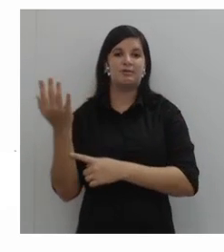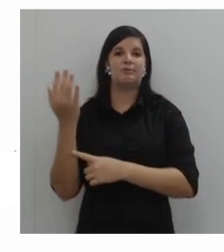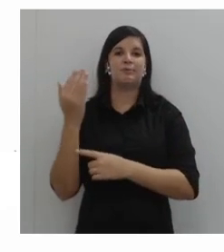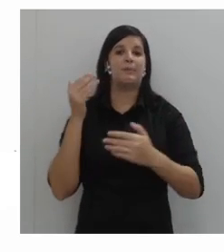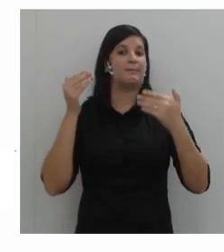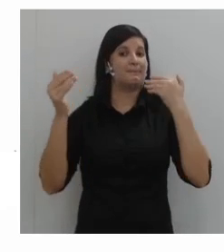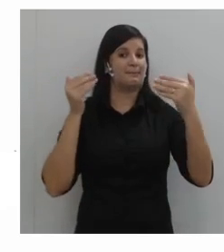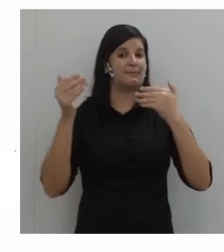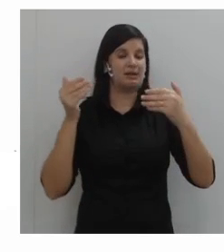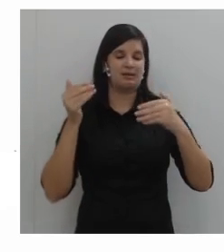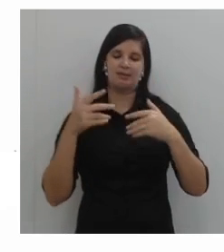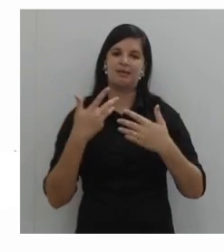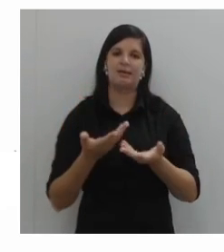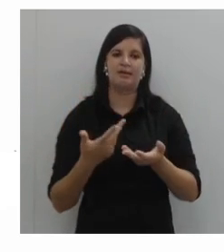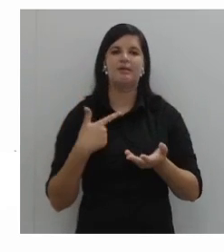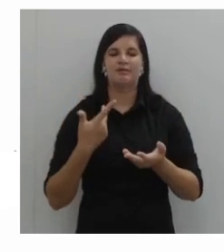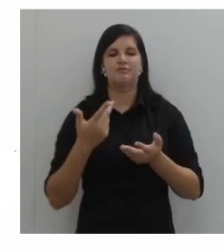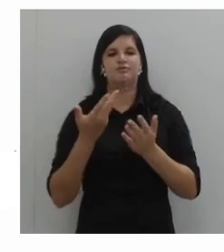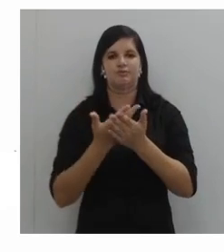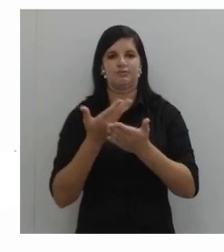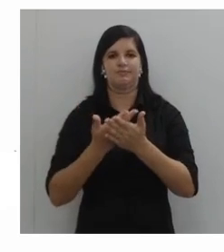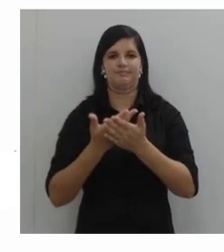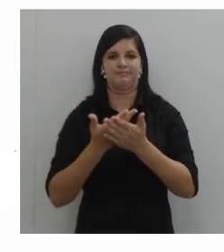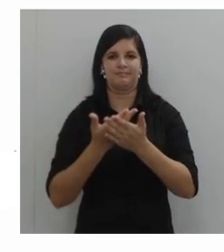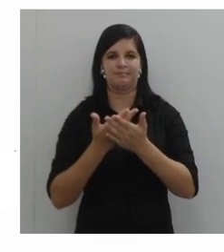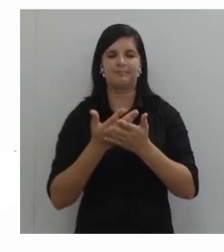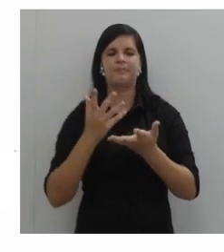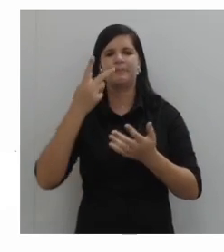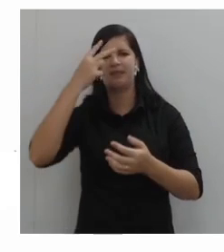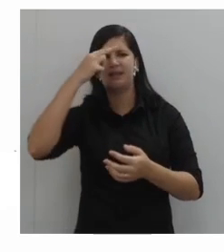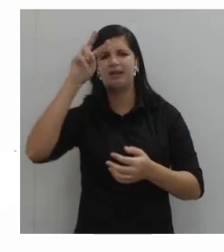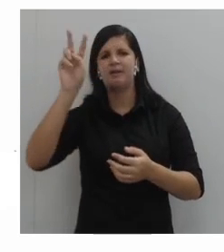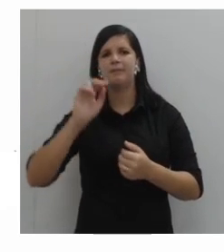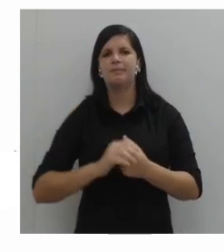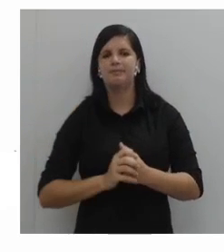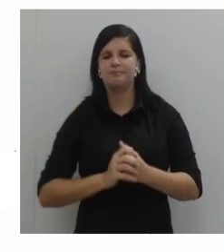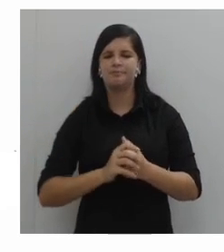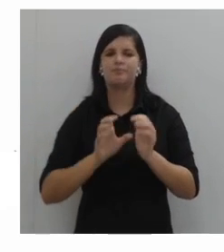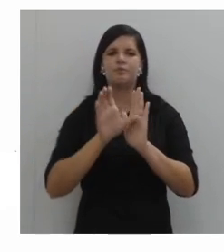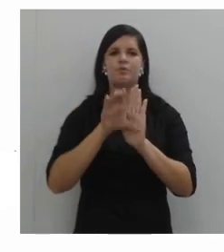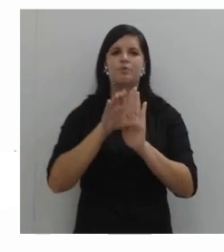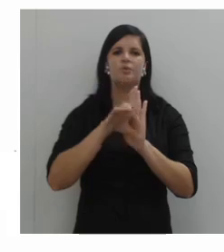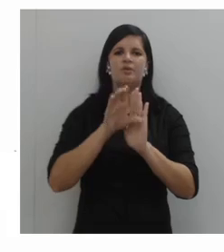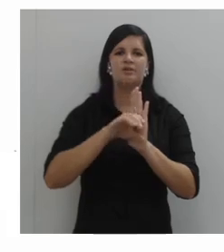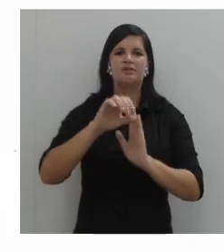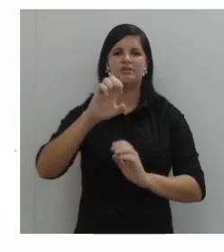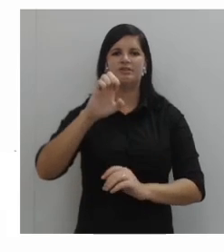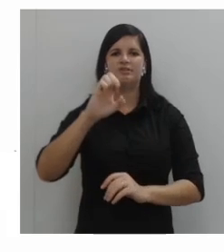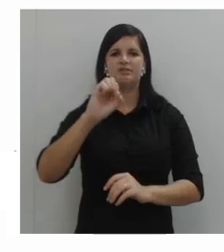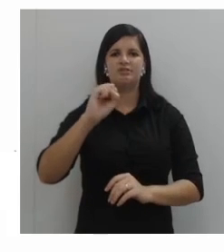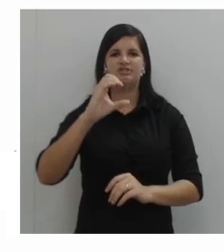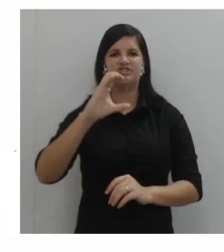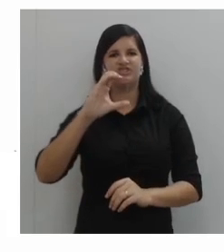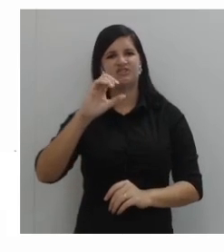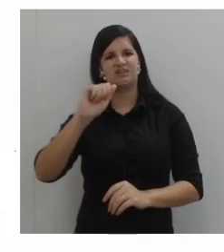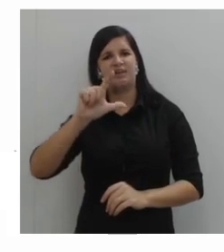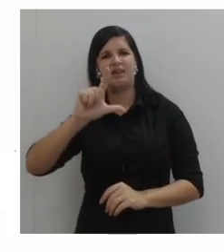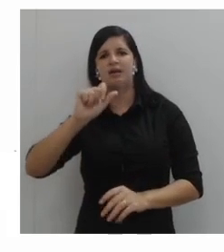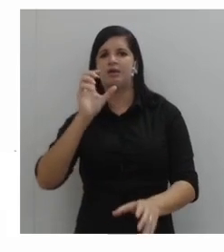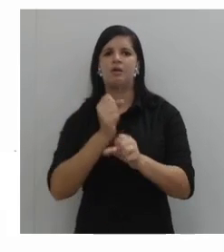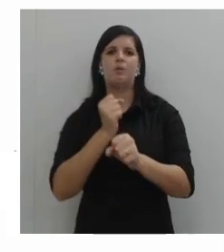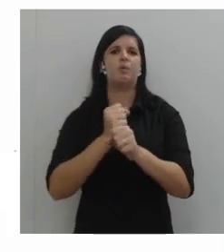gente estuda aí também a escala. Então, só relembrando para vocês aqui, qual é o conceito de escala? Como é que a gente calcula